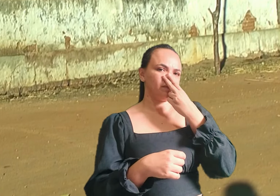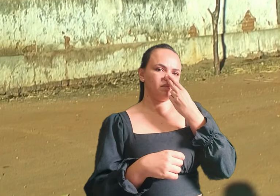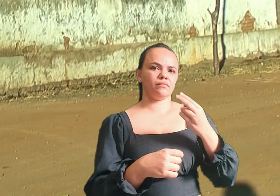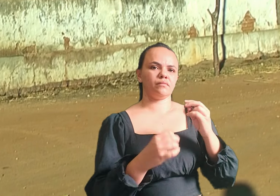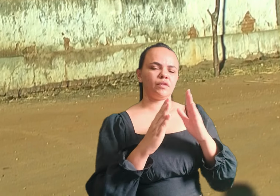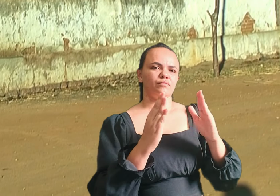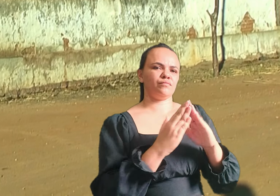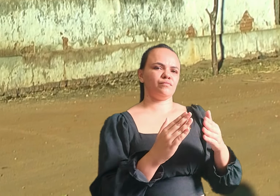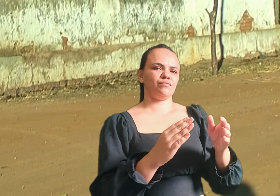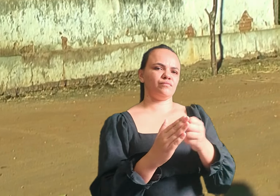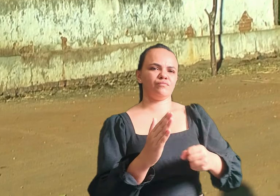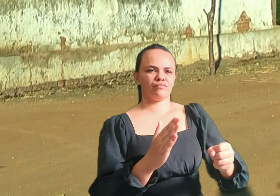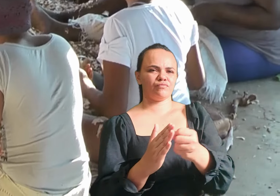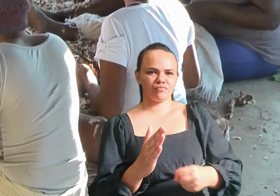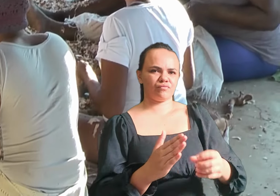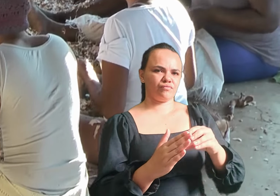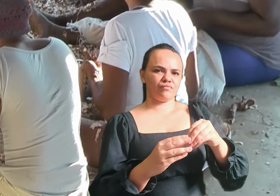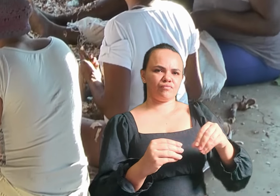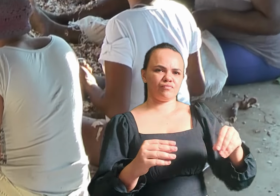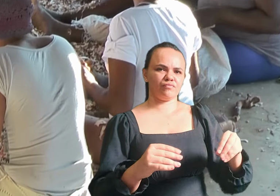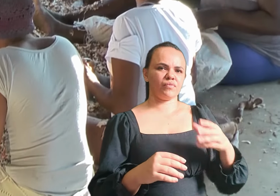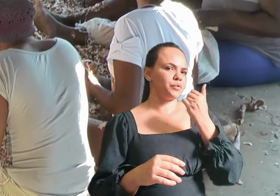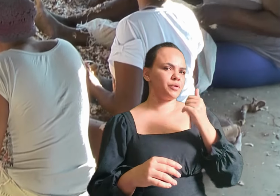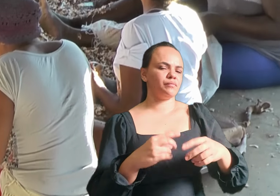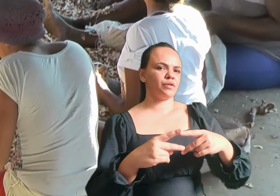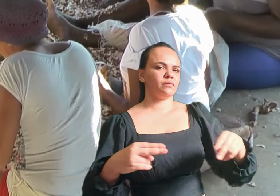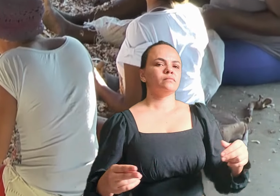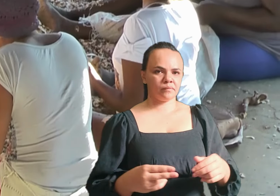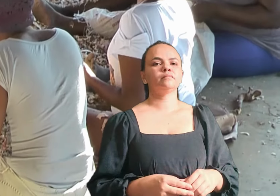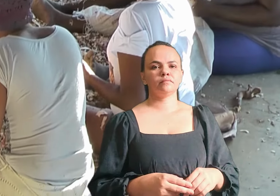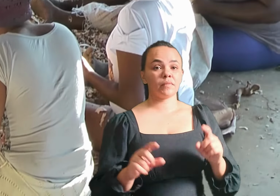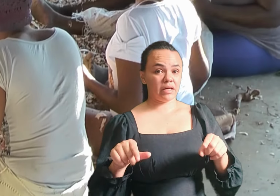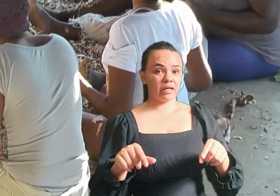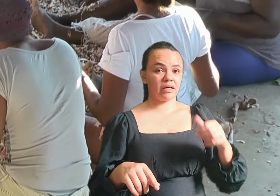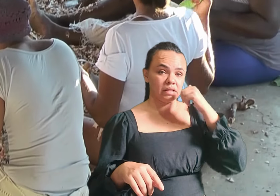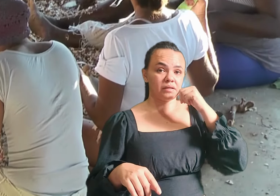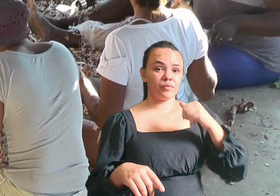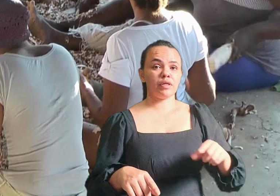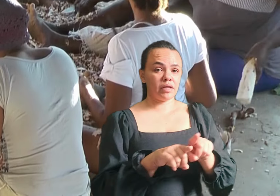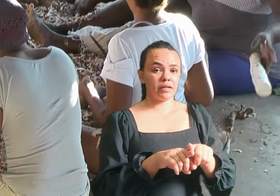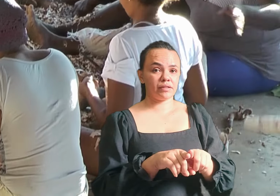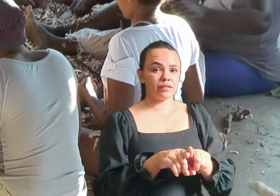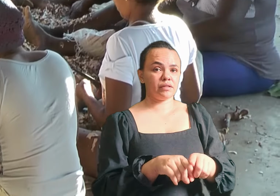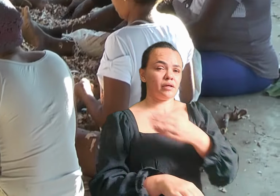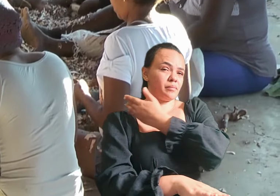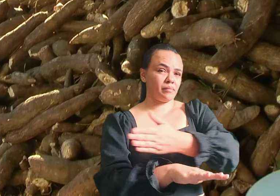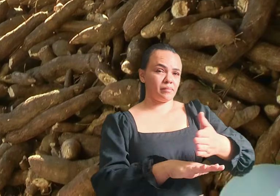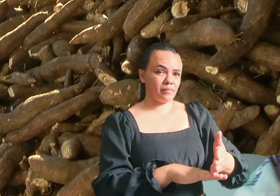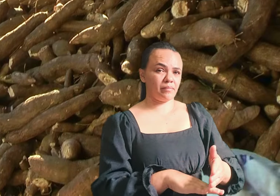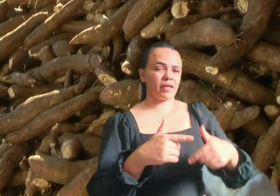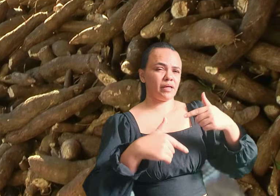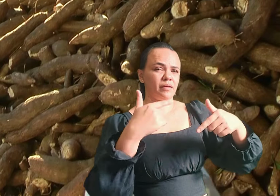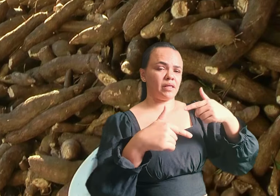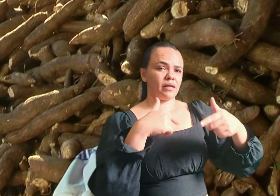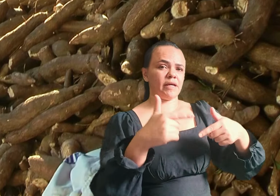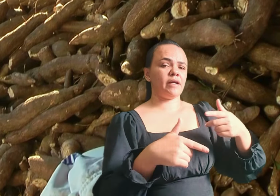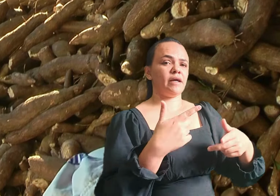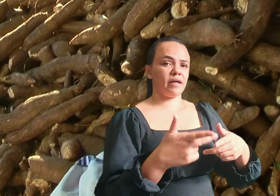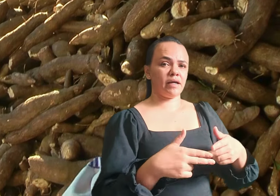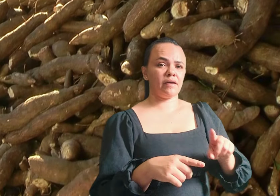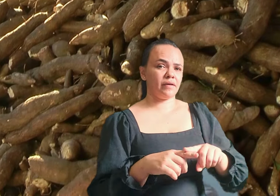farinhas e nessas casas de farinha as mulheres também eh além de trabalhar elas se